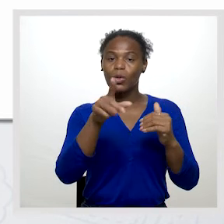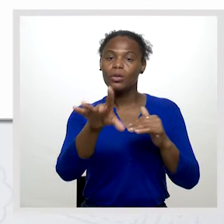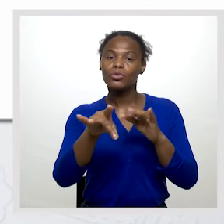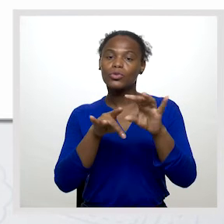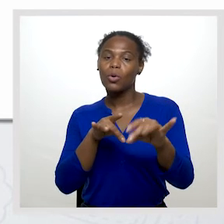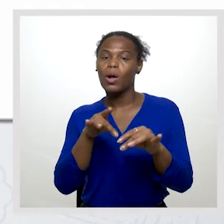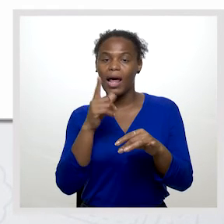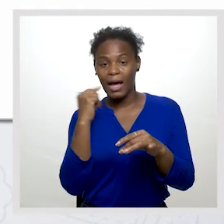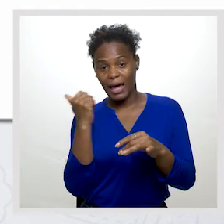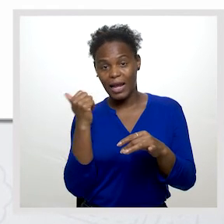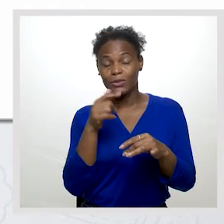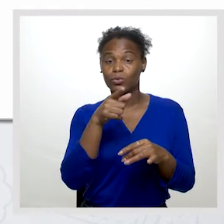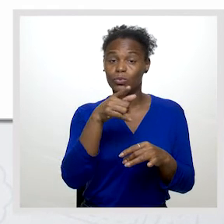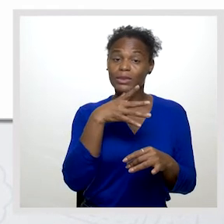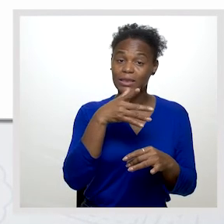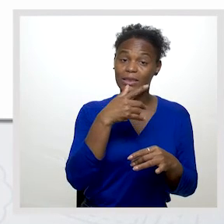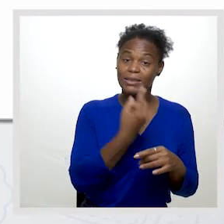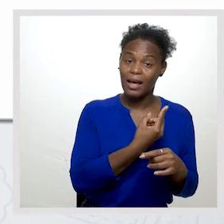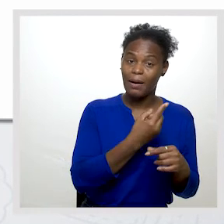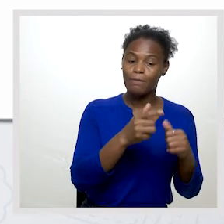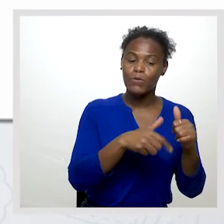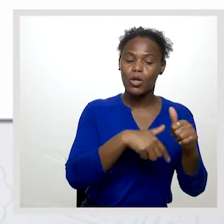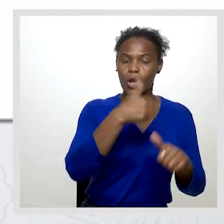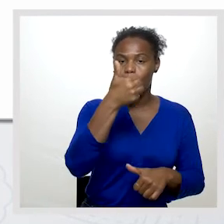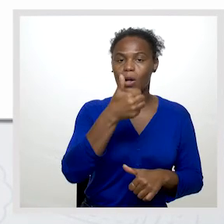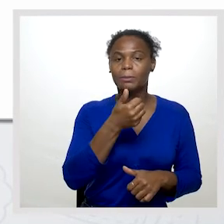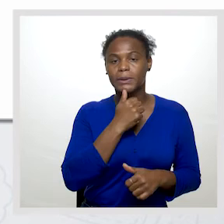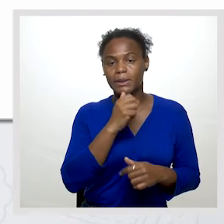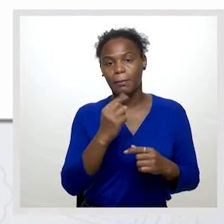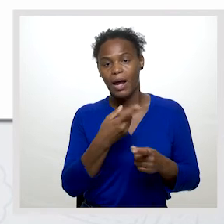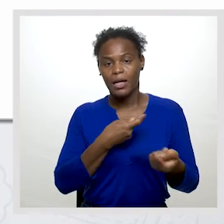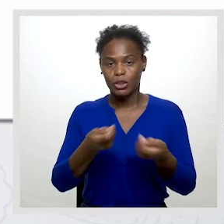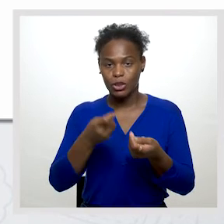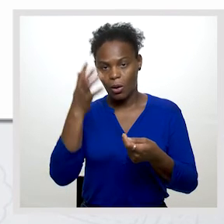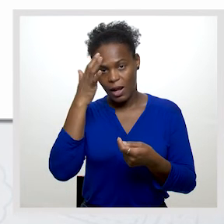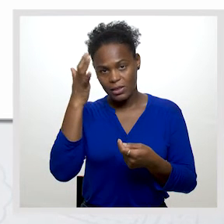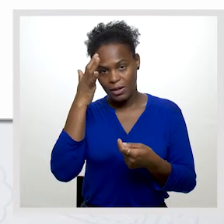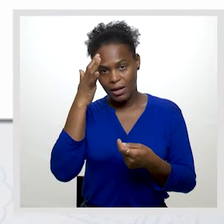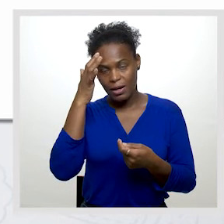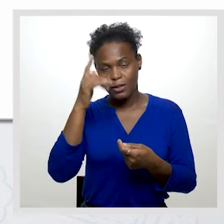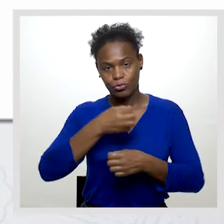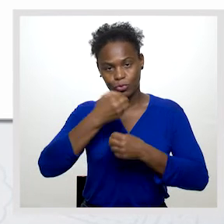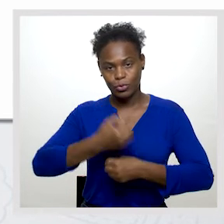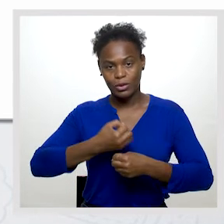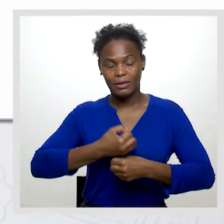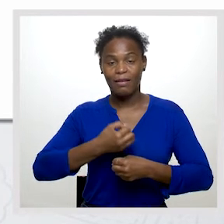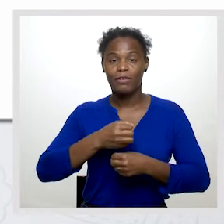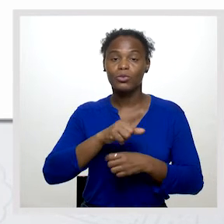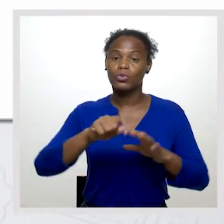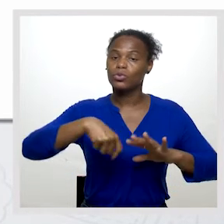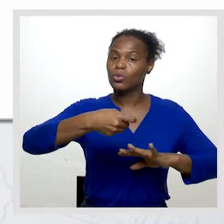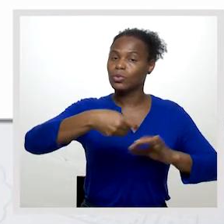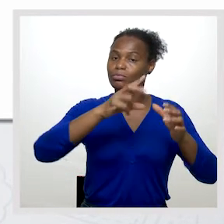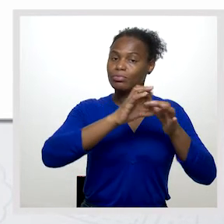ser as melhores para uma gestão racional e sustentável dos recursos hídricos. A